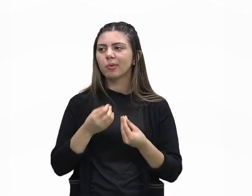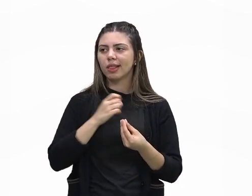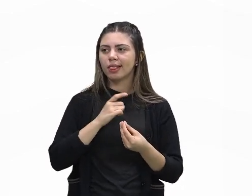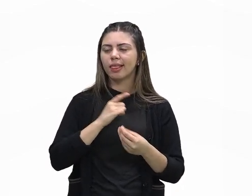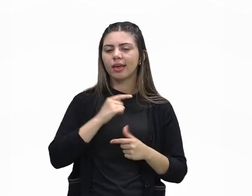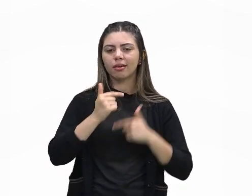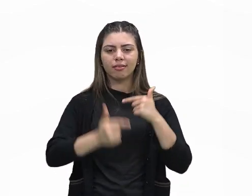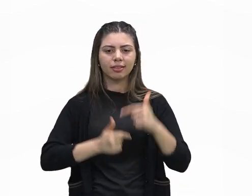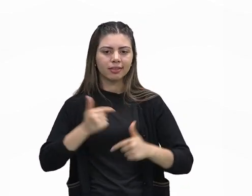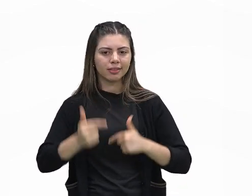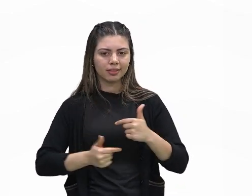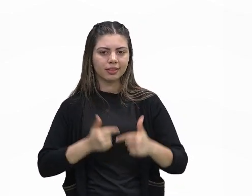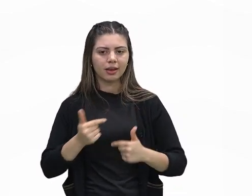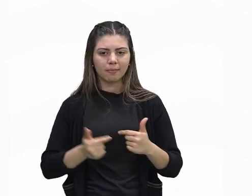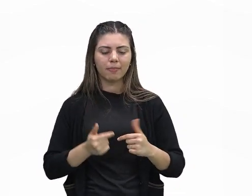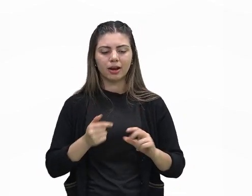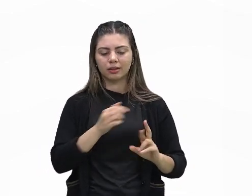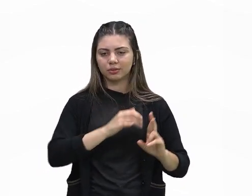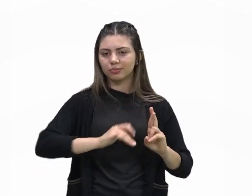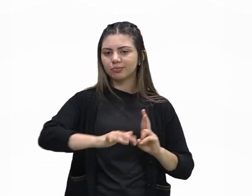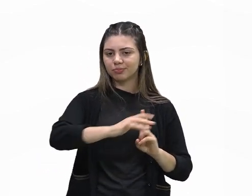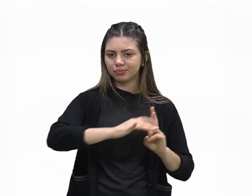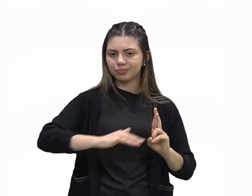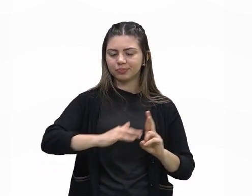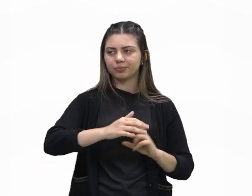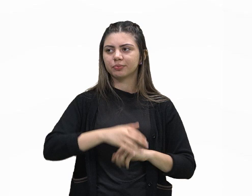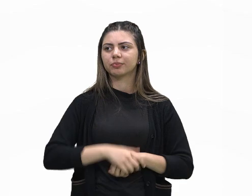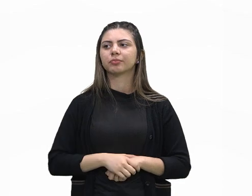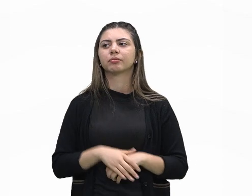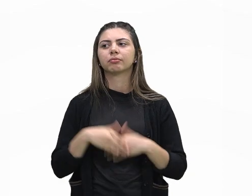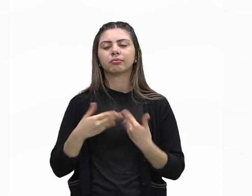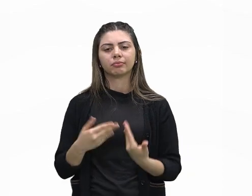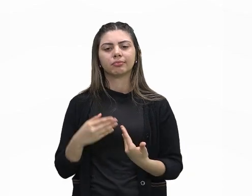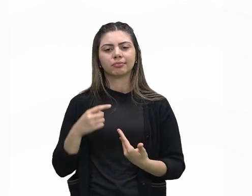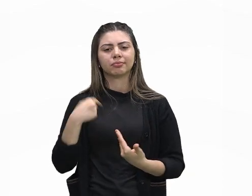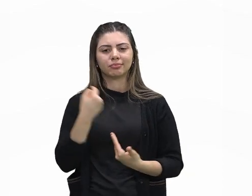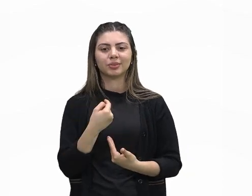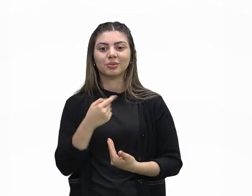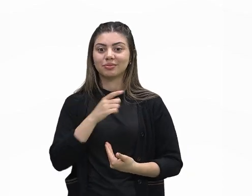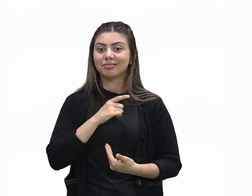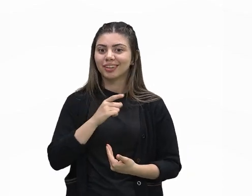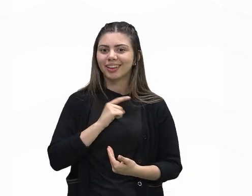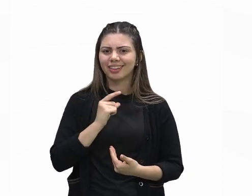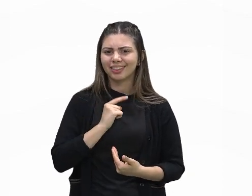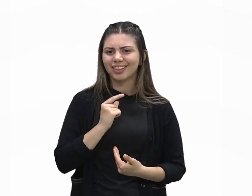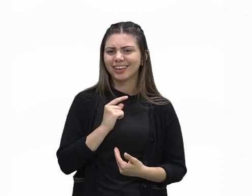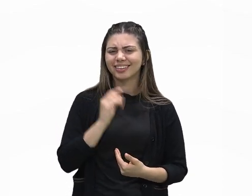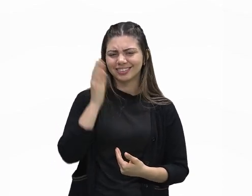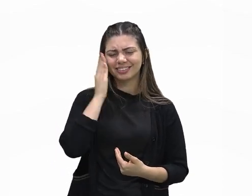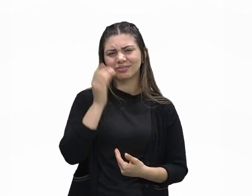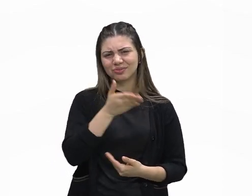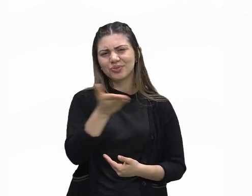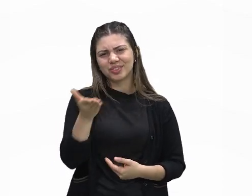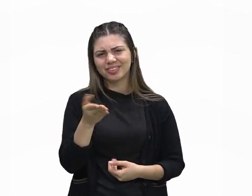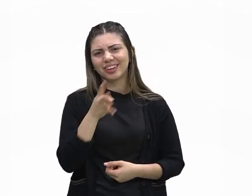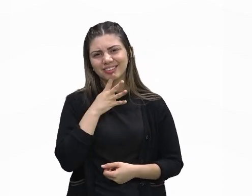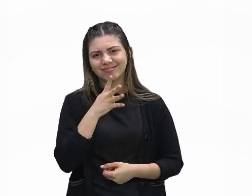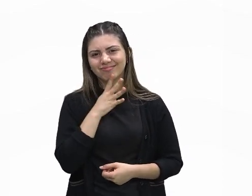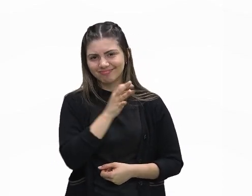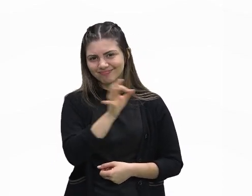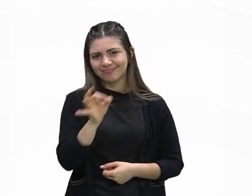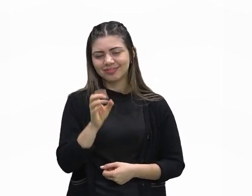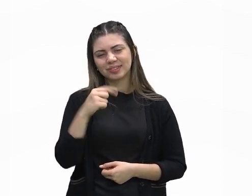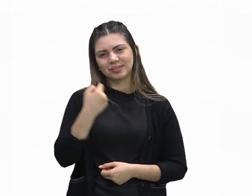trabalhador ribeirinho. E é uma coisa muito próxima de nós, então, com certeza, vocês conhecem, né?